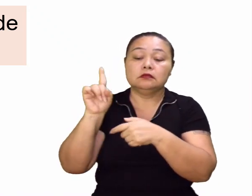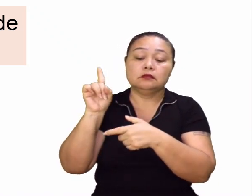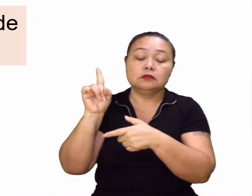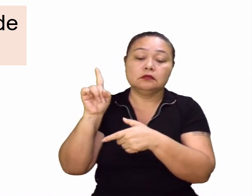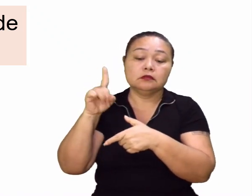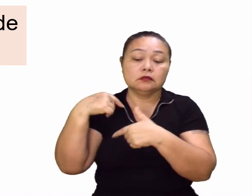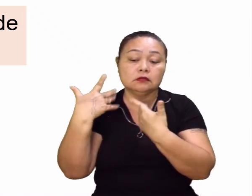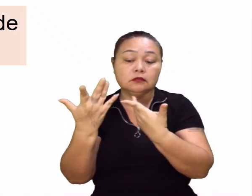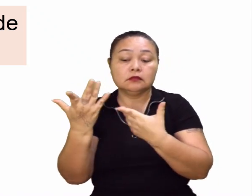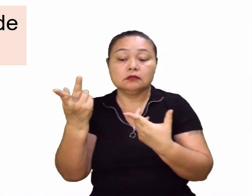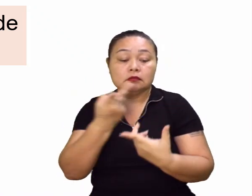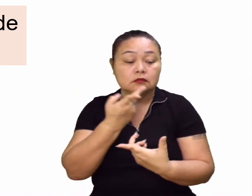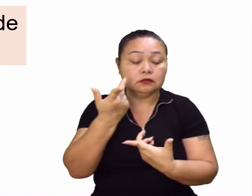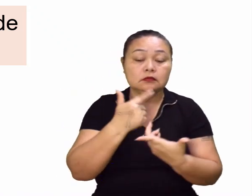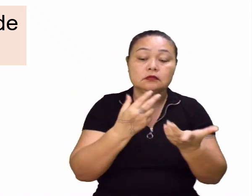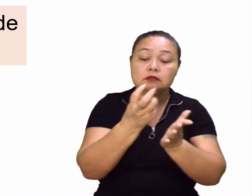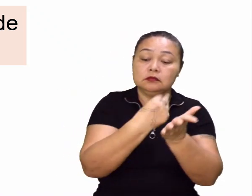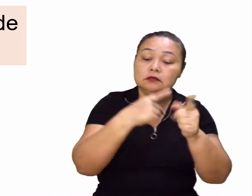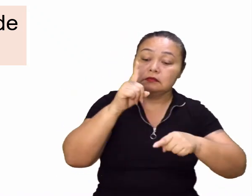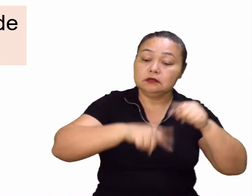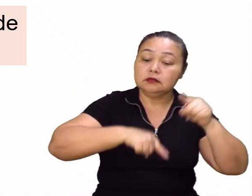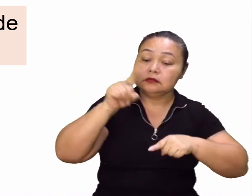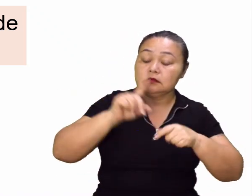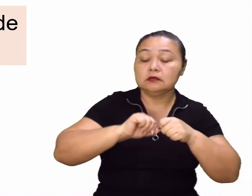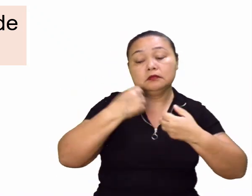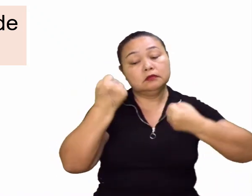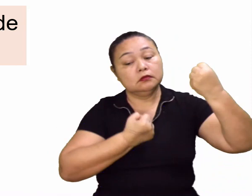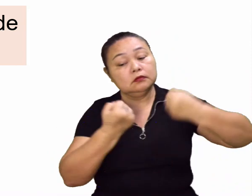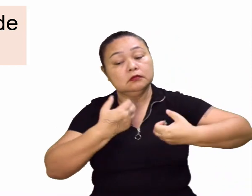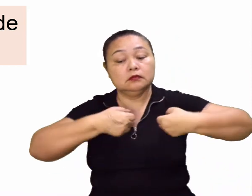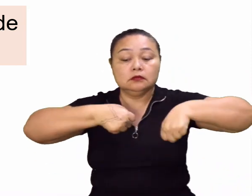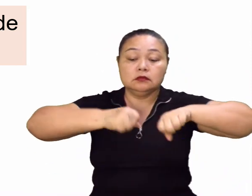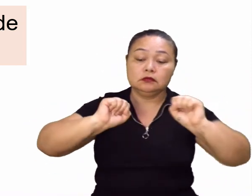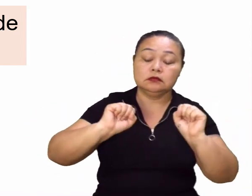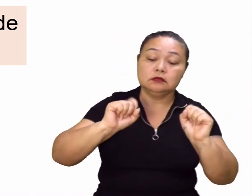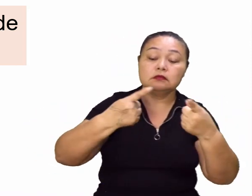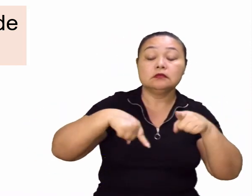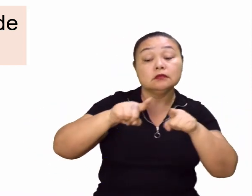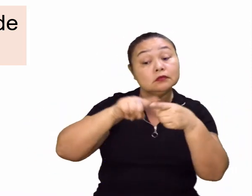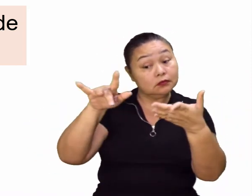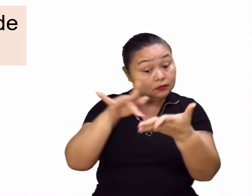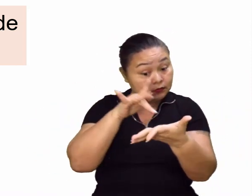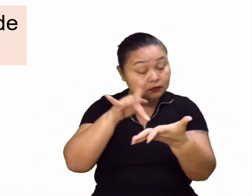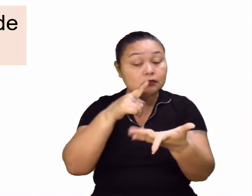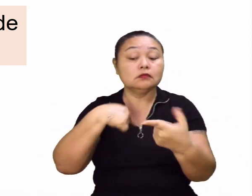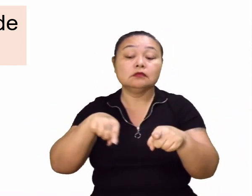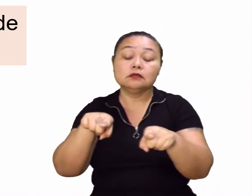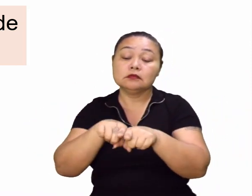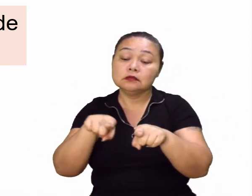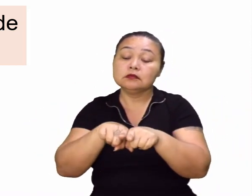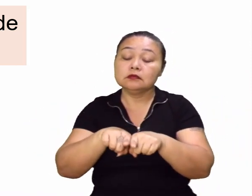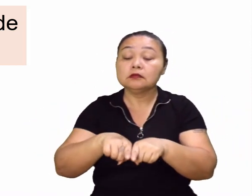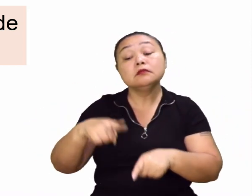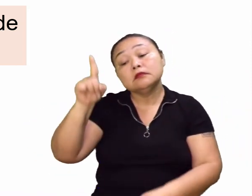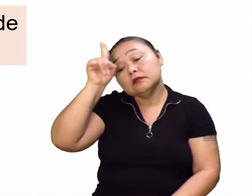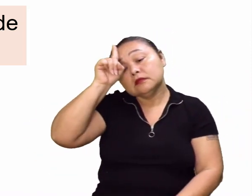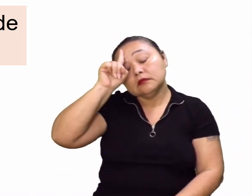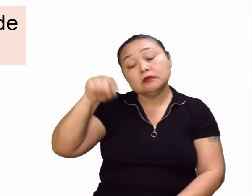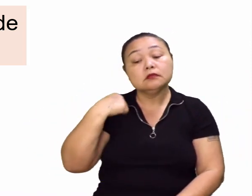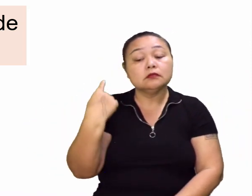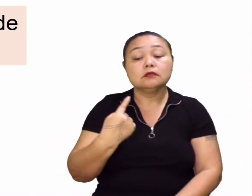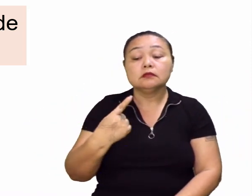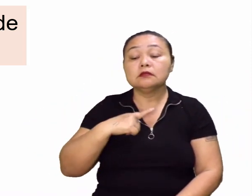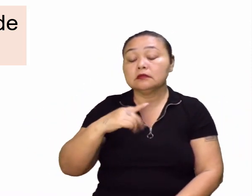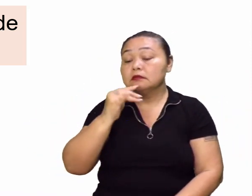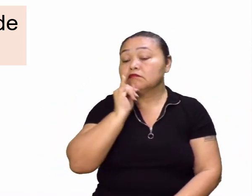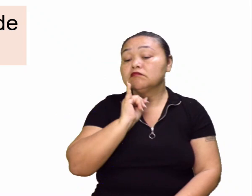cartografia e a segurança. É tanto de automóveis, motos, até celular. Hoje em dia. Celular, sim. E no nosso dia a dia. Quando,